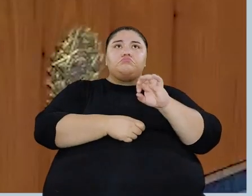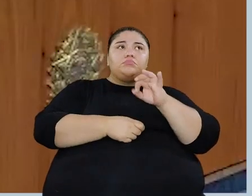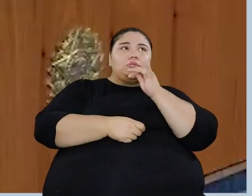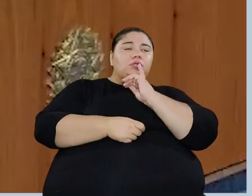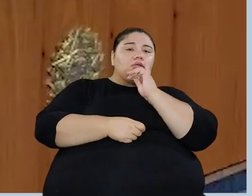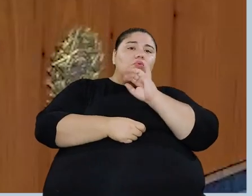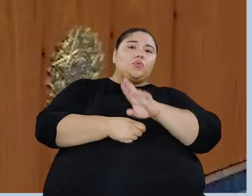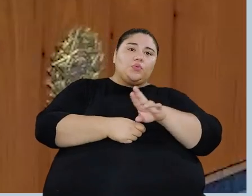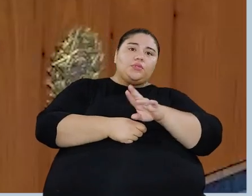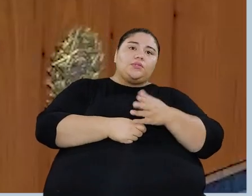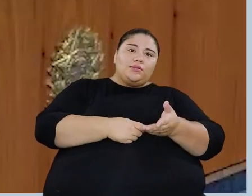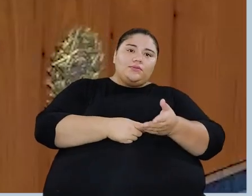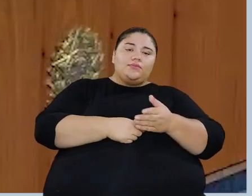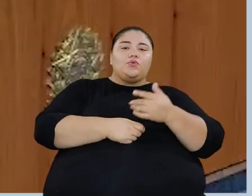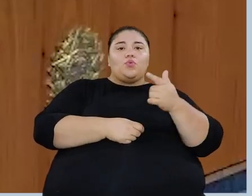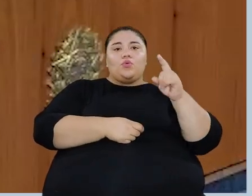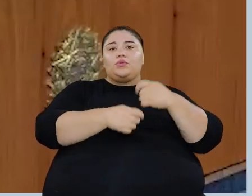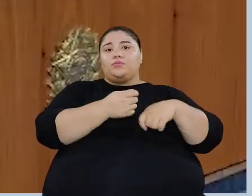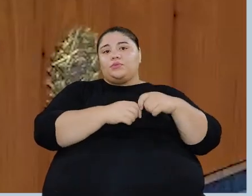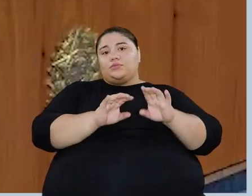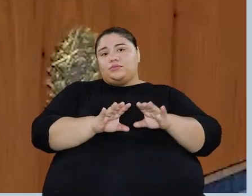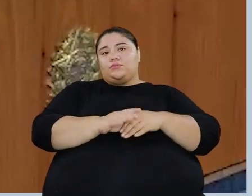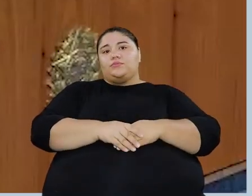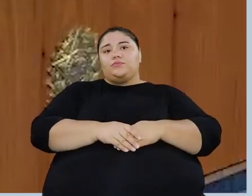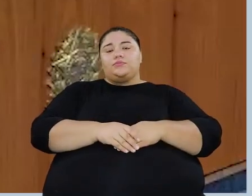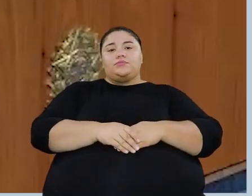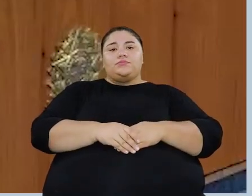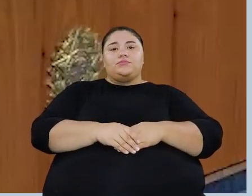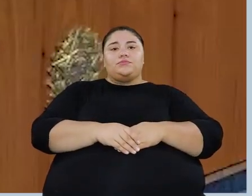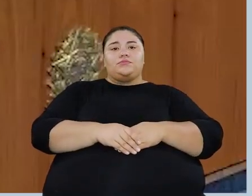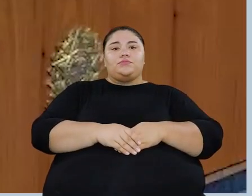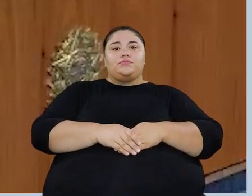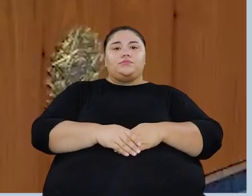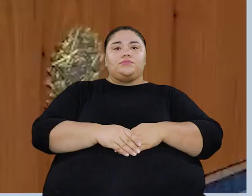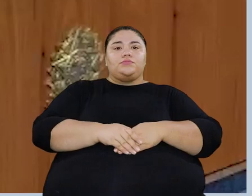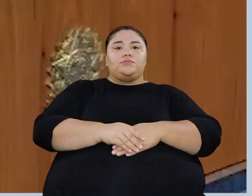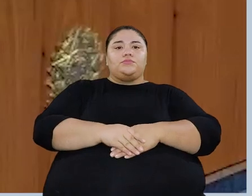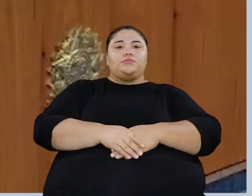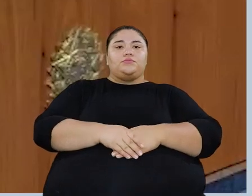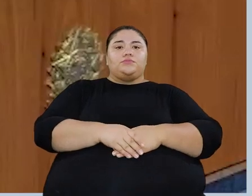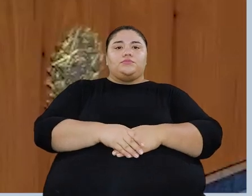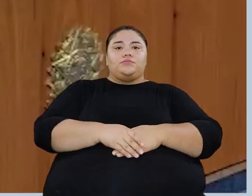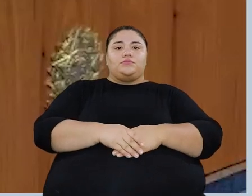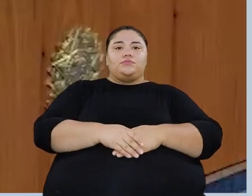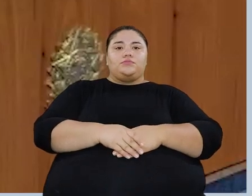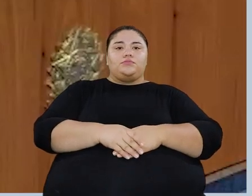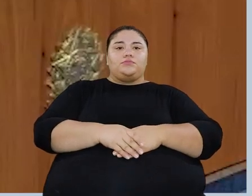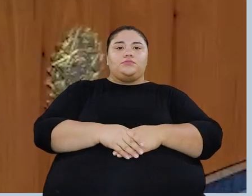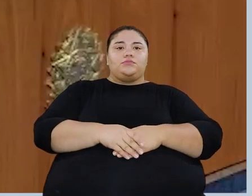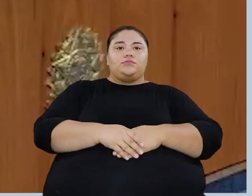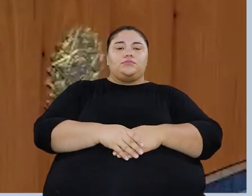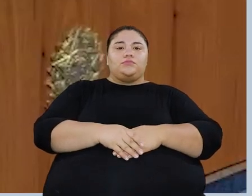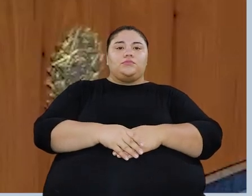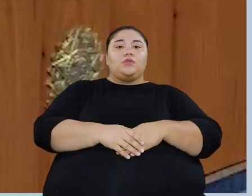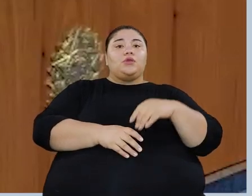usar numa outra operação. Sim. Veja, nós